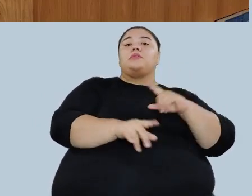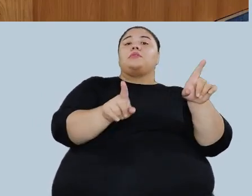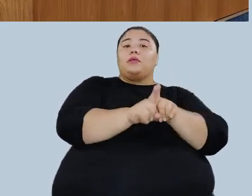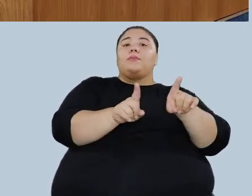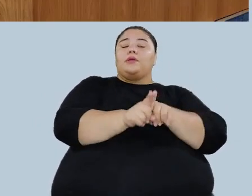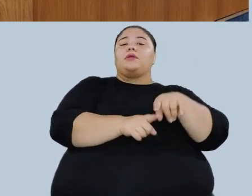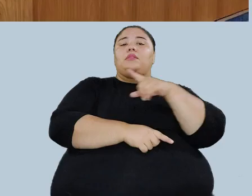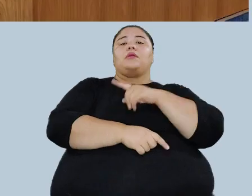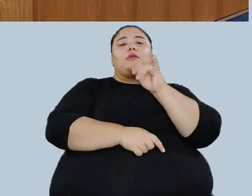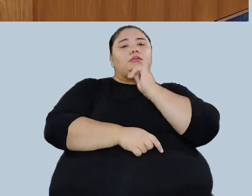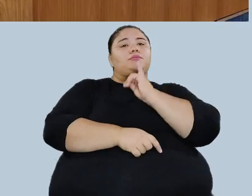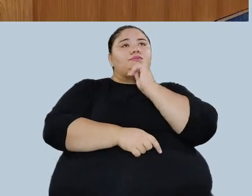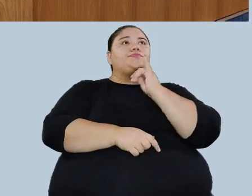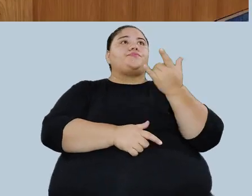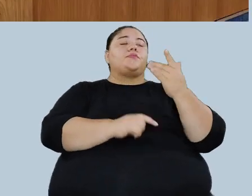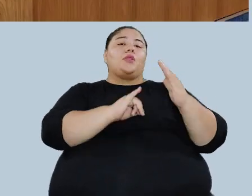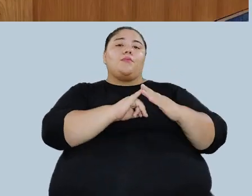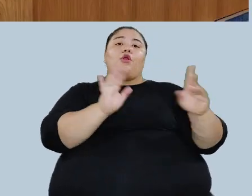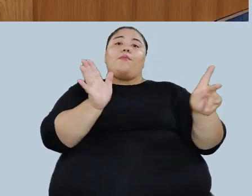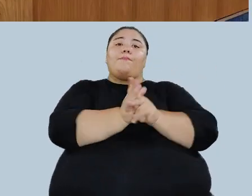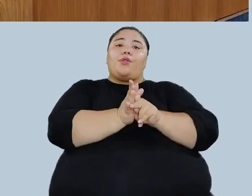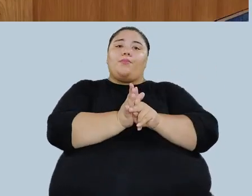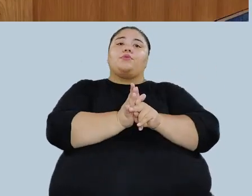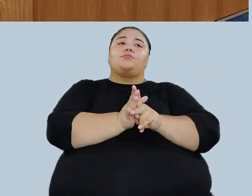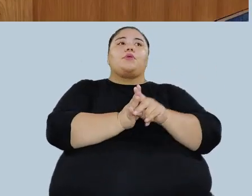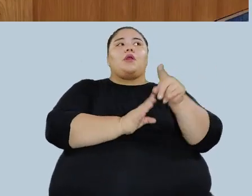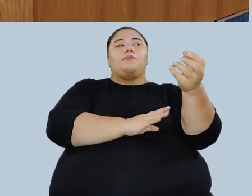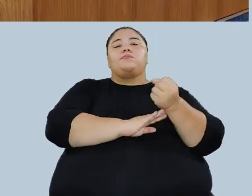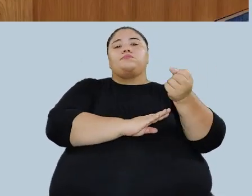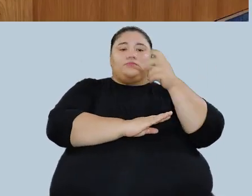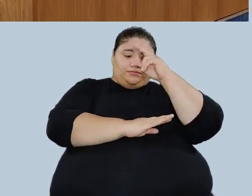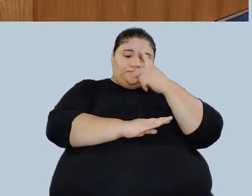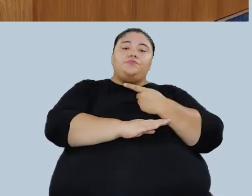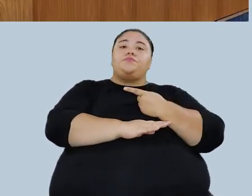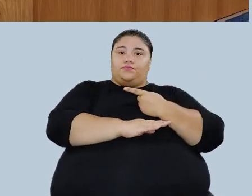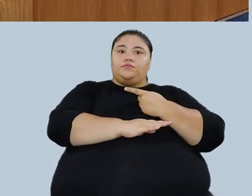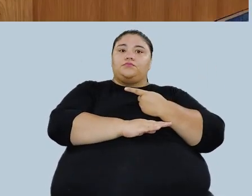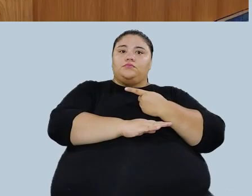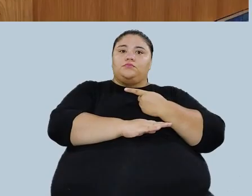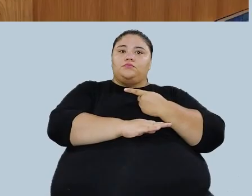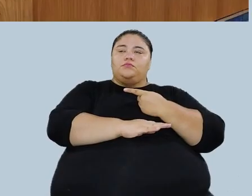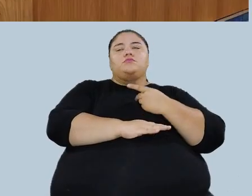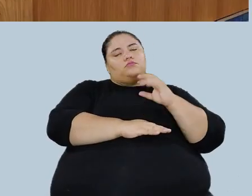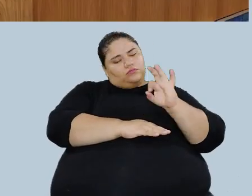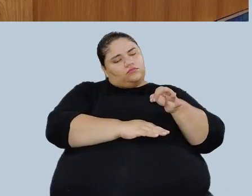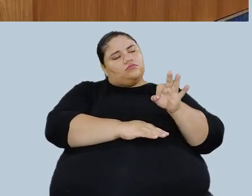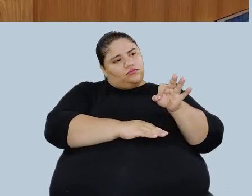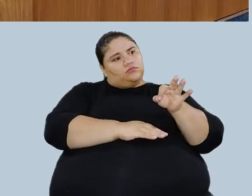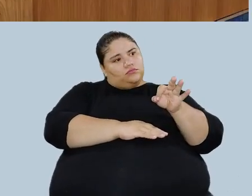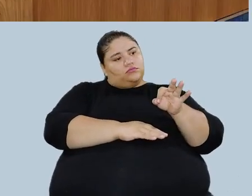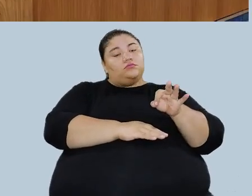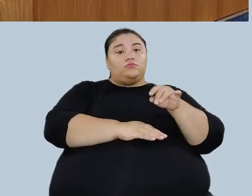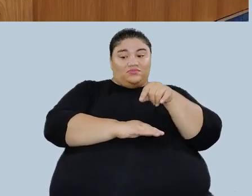tem, digamos assim, tem imóveis próprios que ele loca para ele mesmo. Exatamente. Então, a aplicação